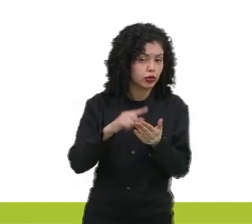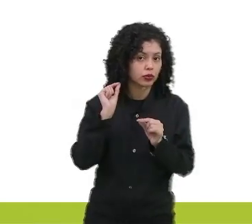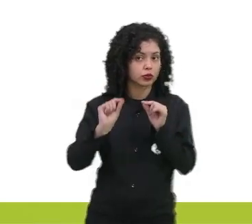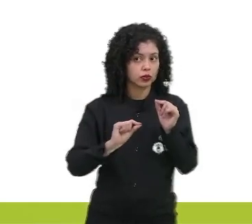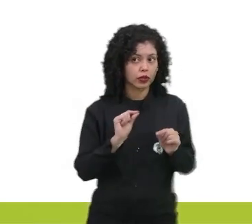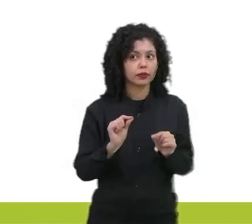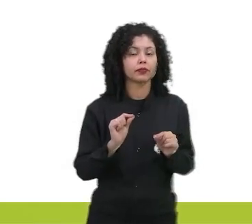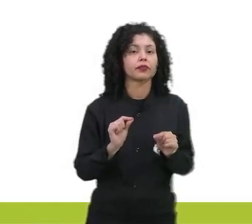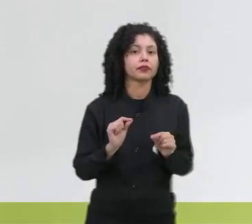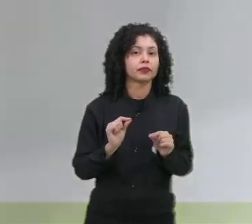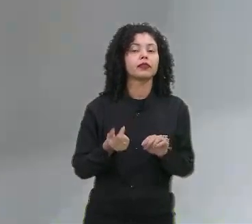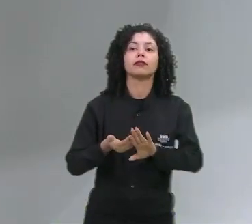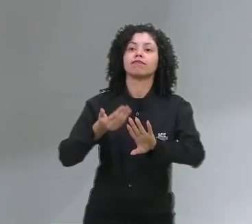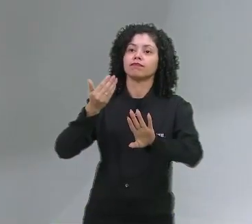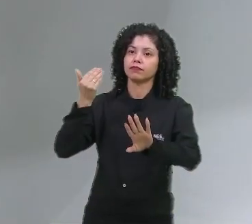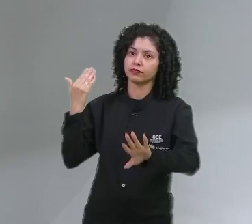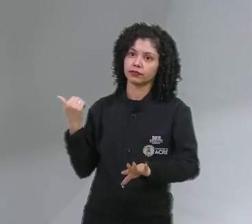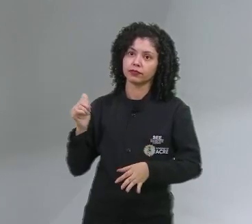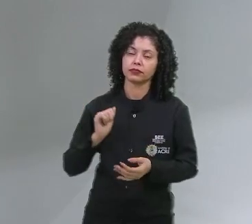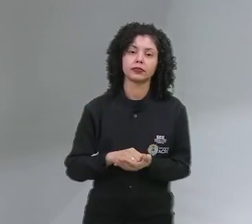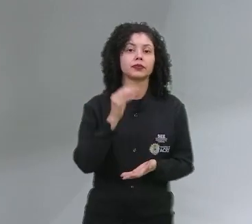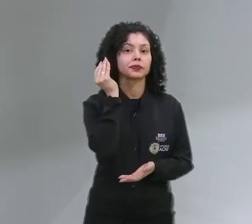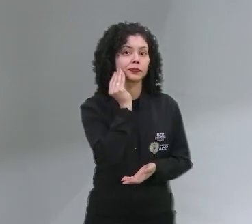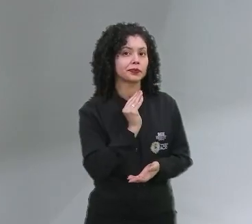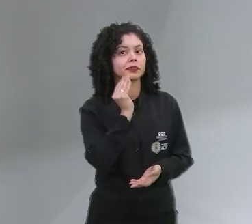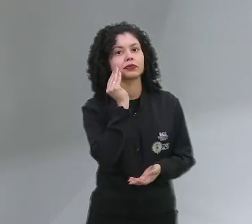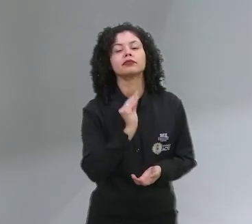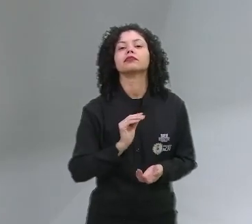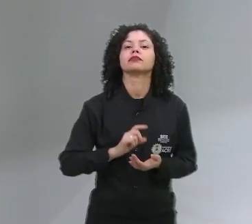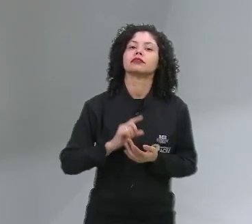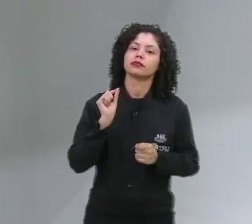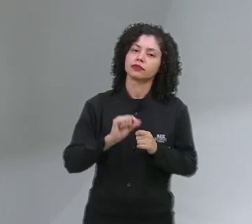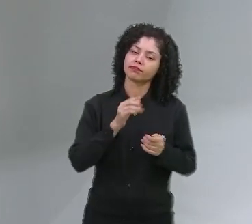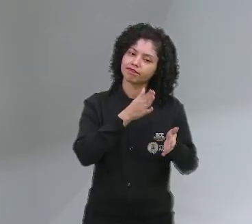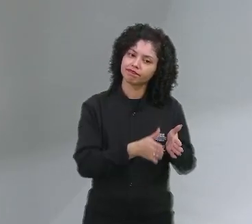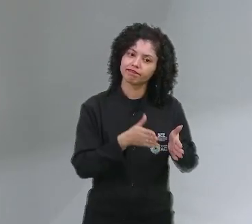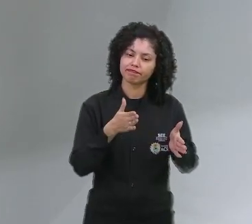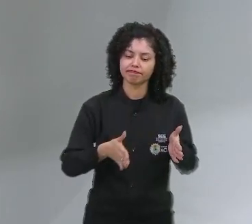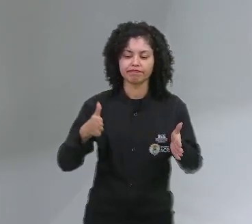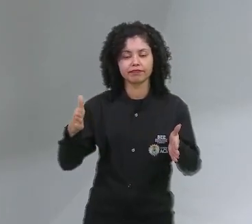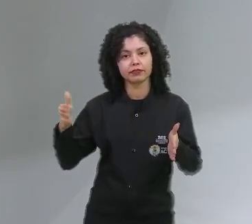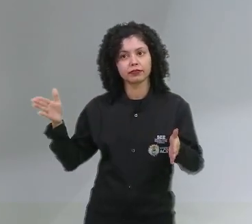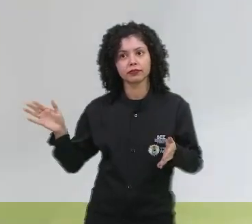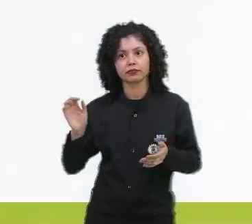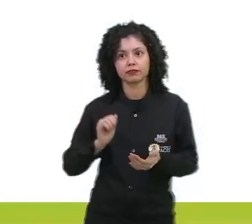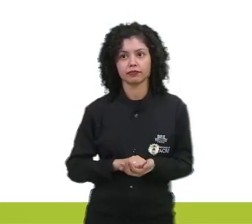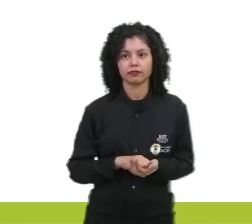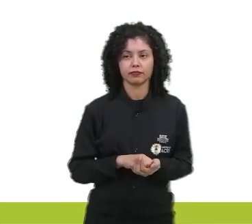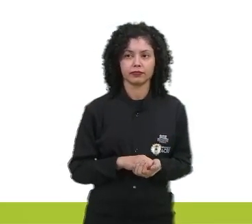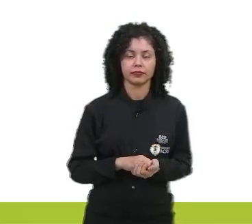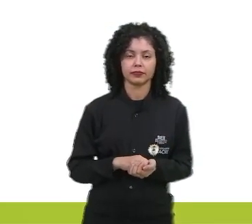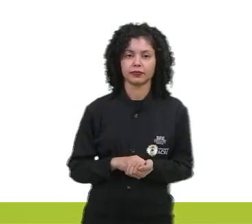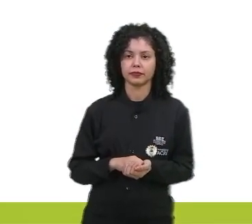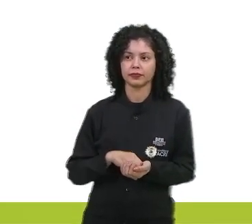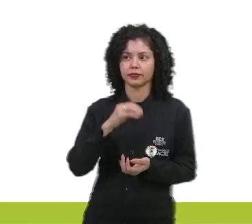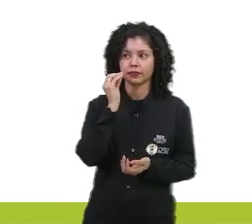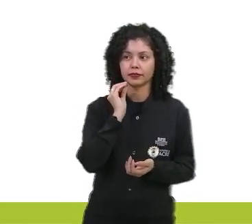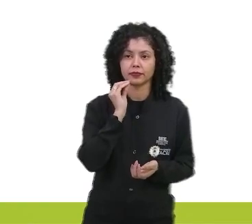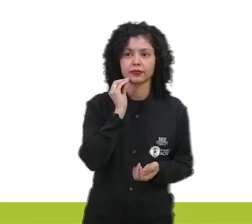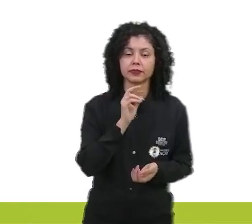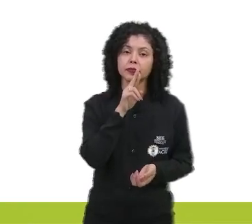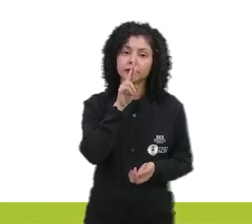consideração, né, a época e as tentativas que eles vinham tentando, que eles vinham tentando